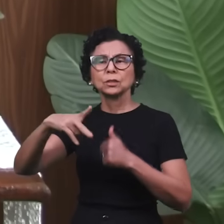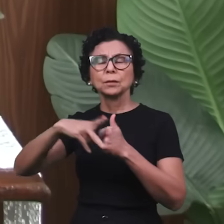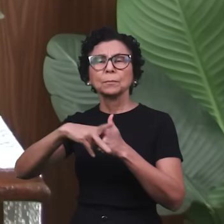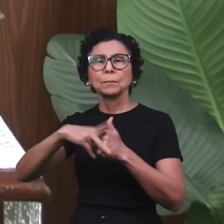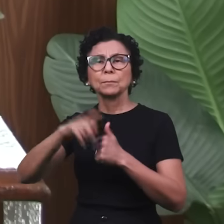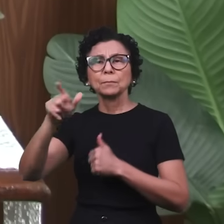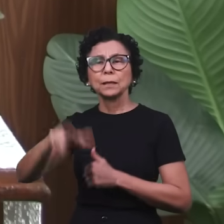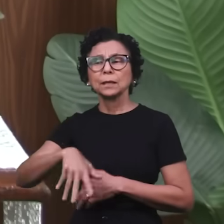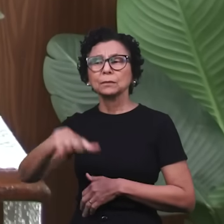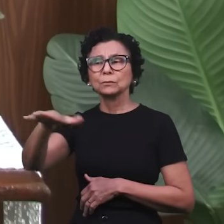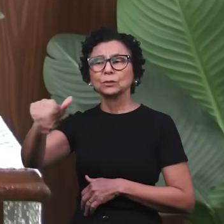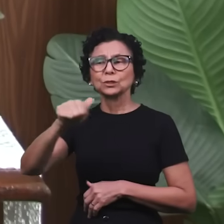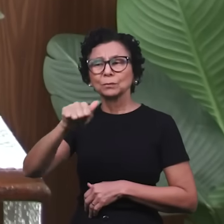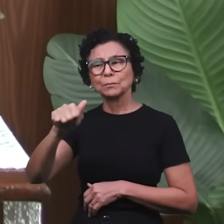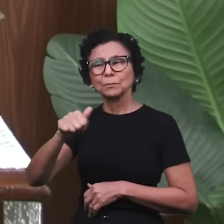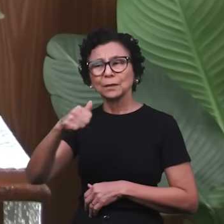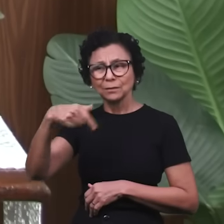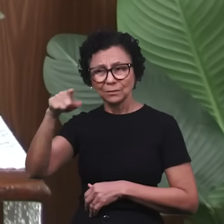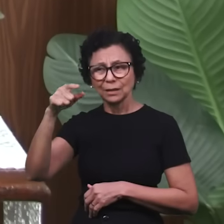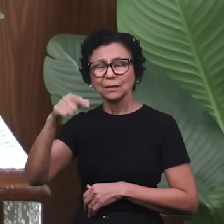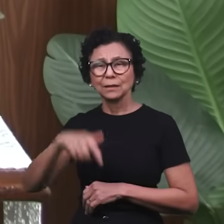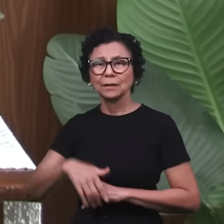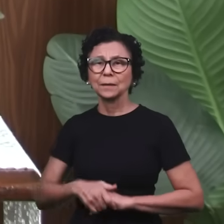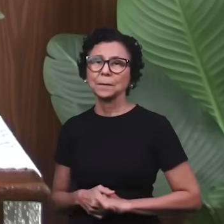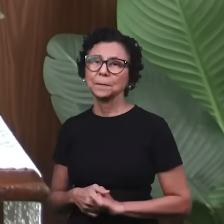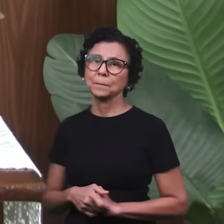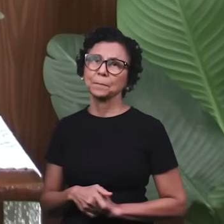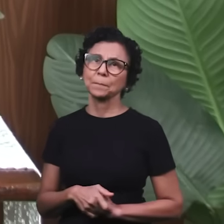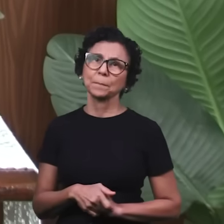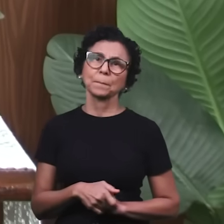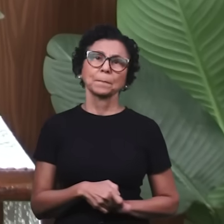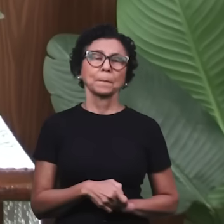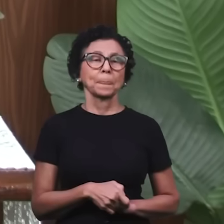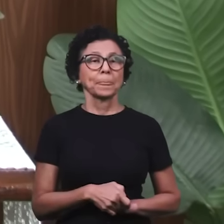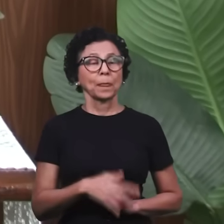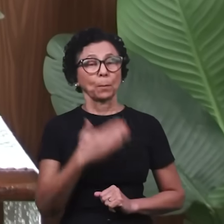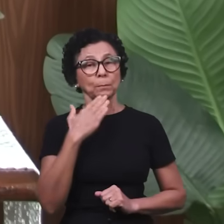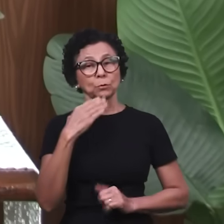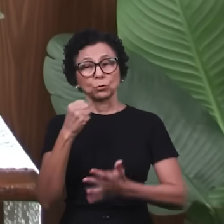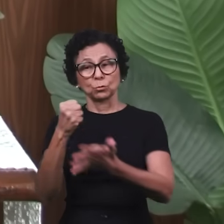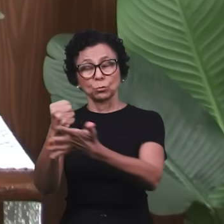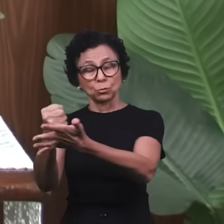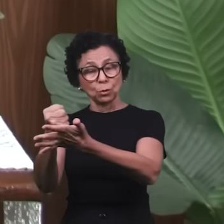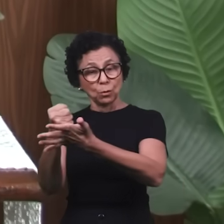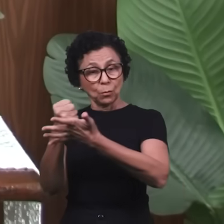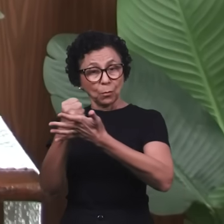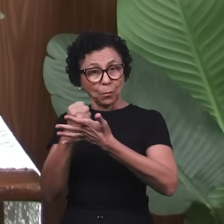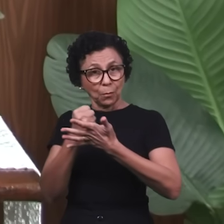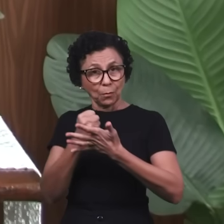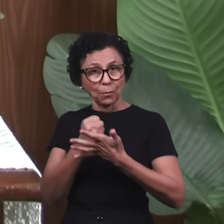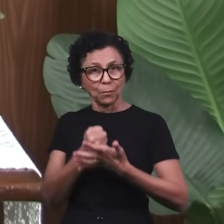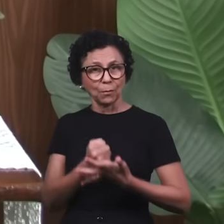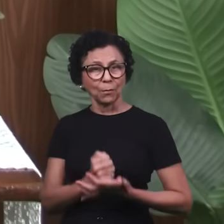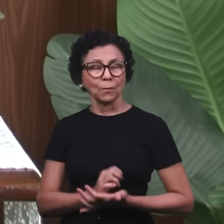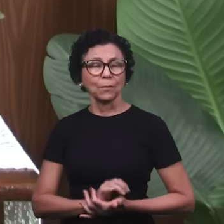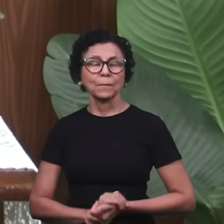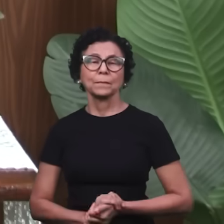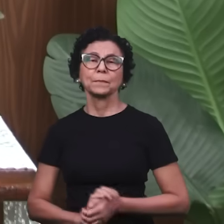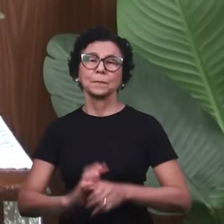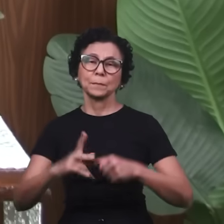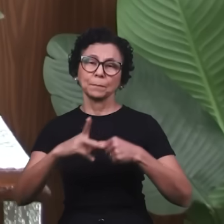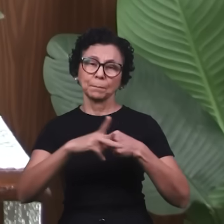nós pode ser como nós clamarmos por um socorro. O socorro ali foi a Pedro, que era